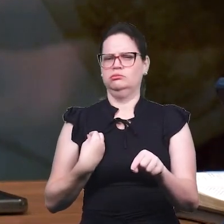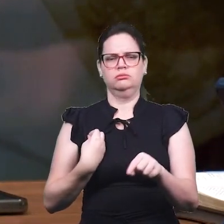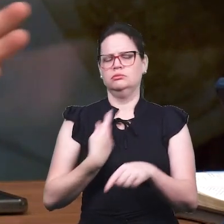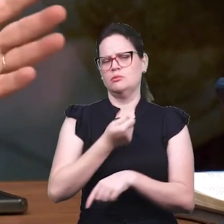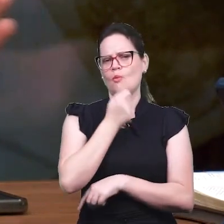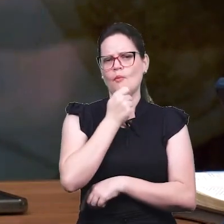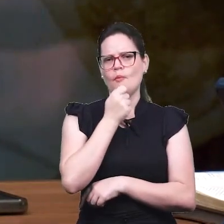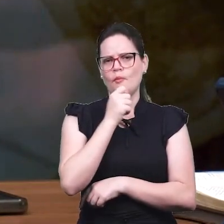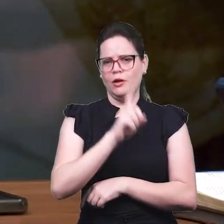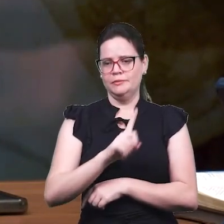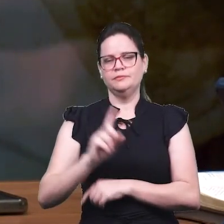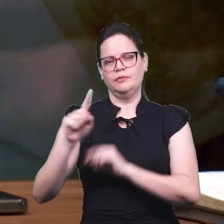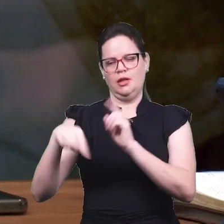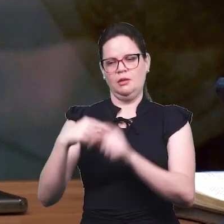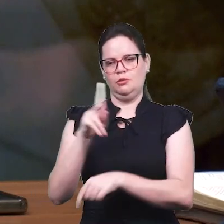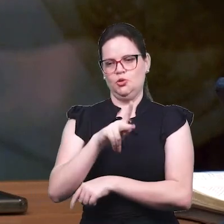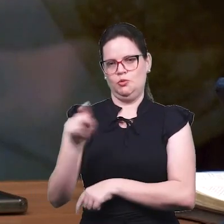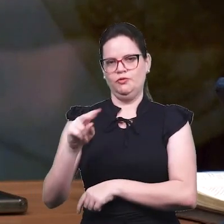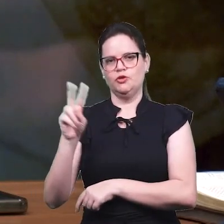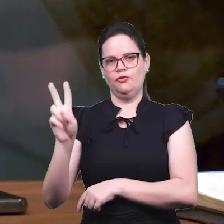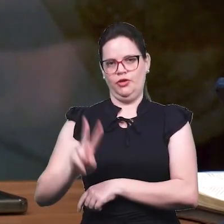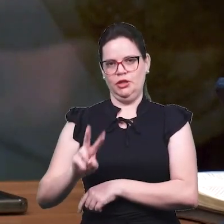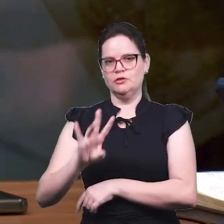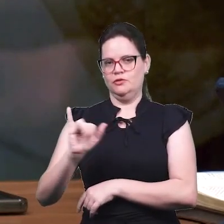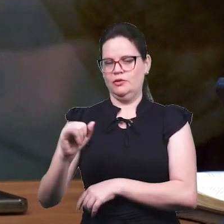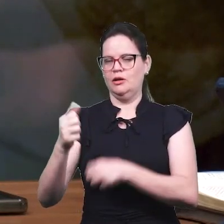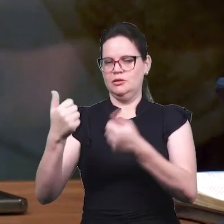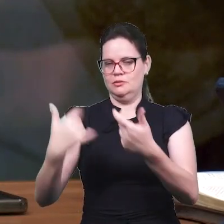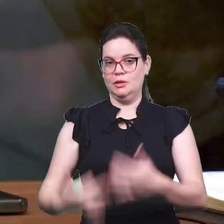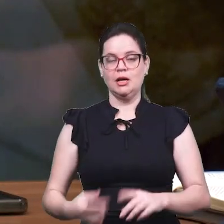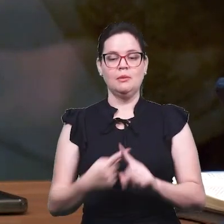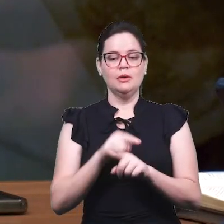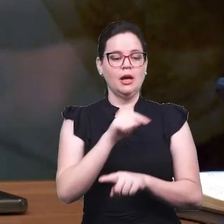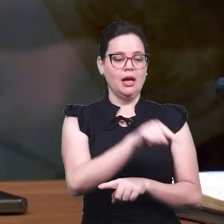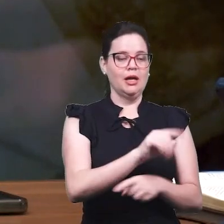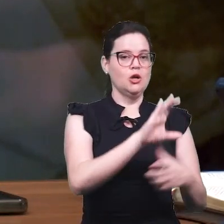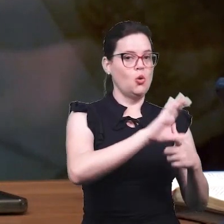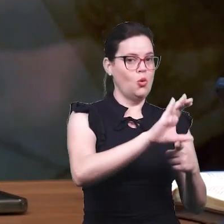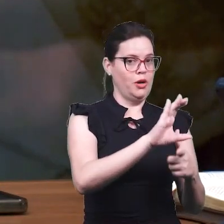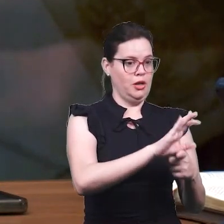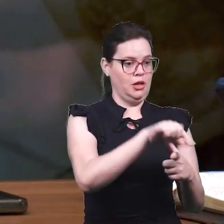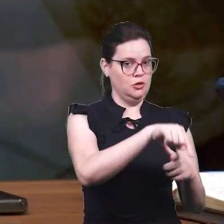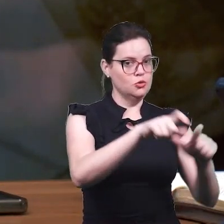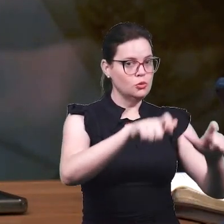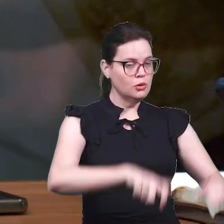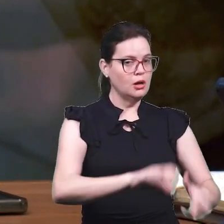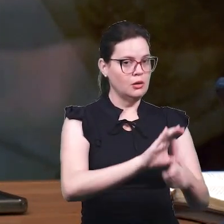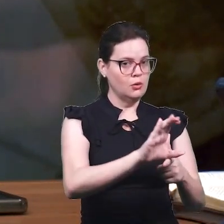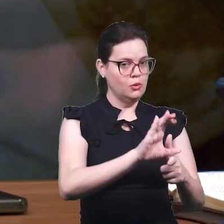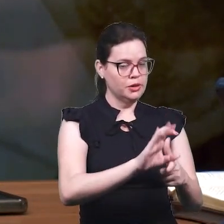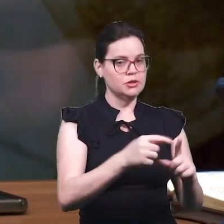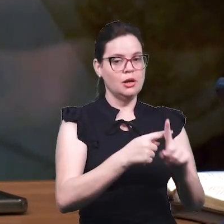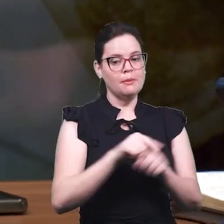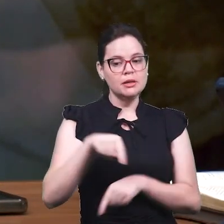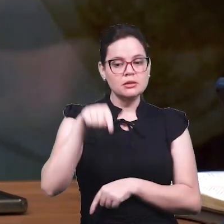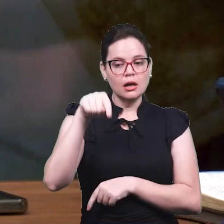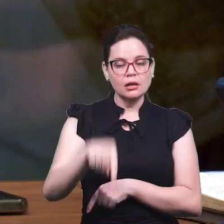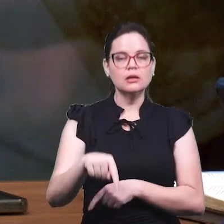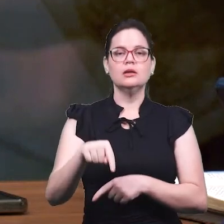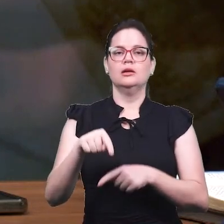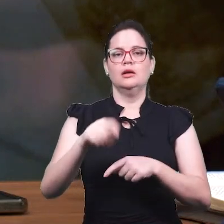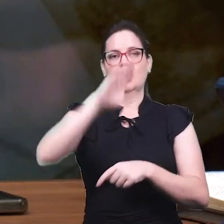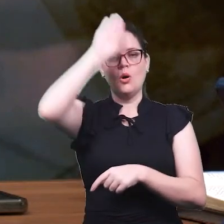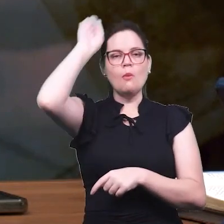O professor Vinícius vai falar daqui a pouco. Ele estava em Corinto, E ali ele escreve a